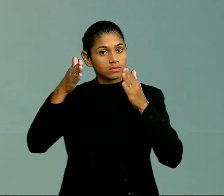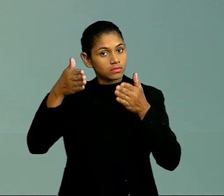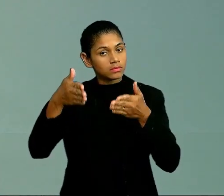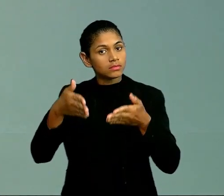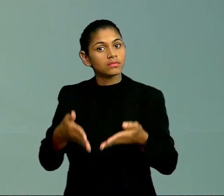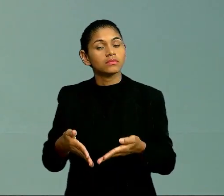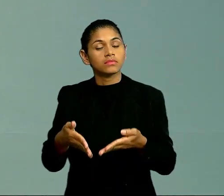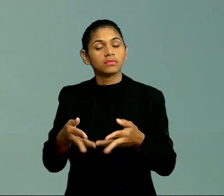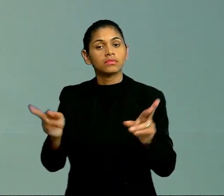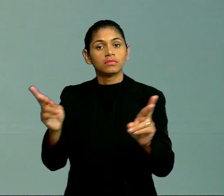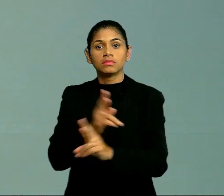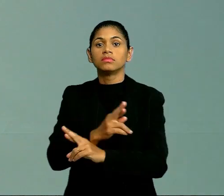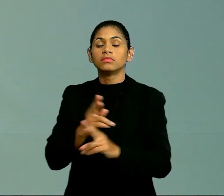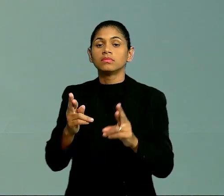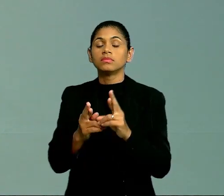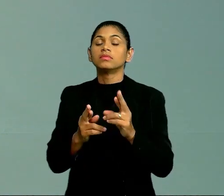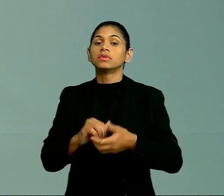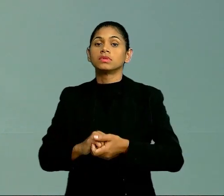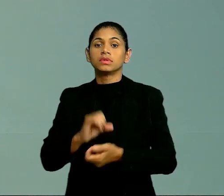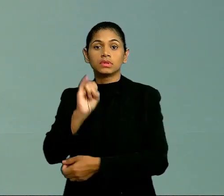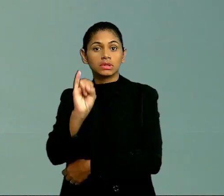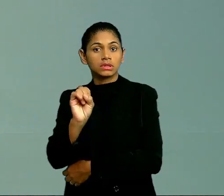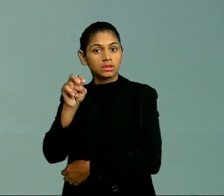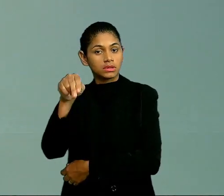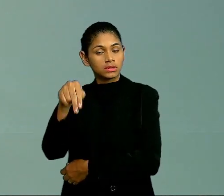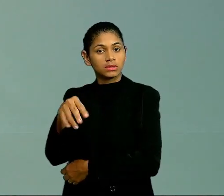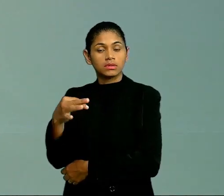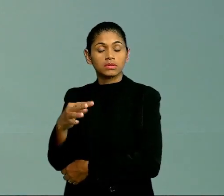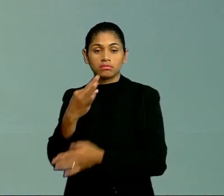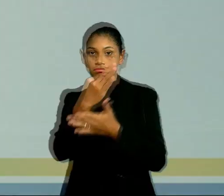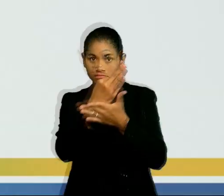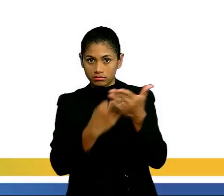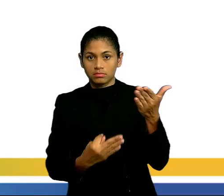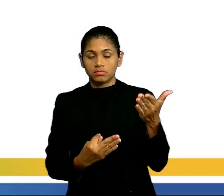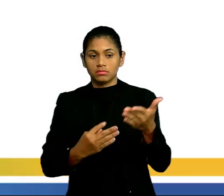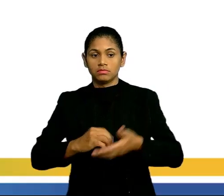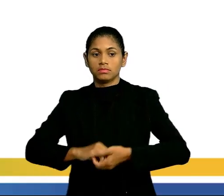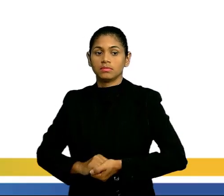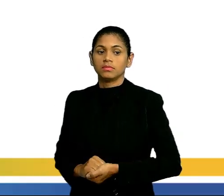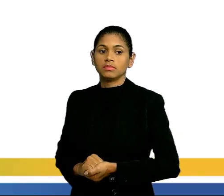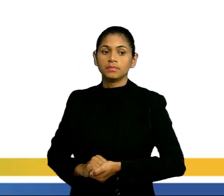relação de intertextualidade, relação entre a obra, tá?